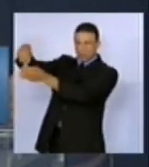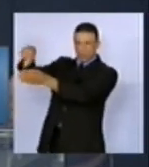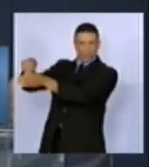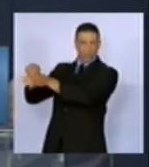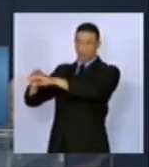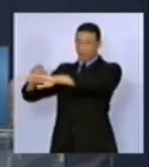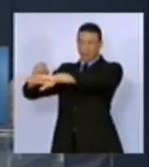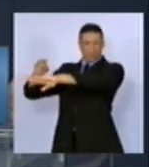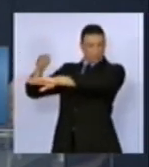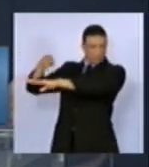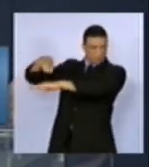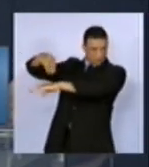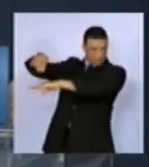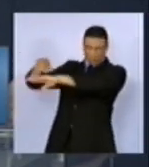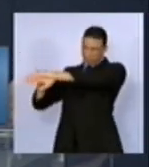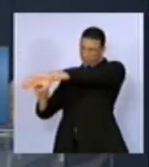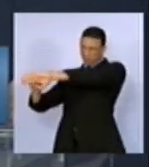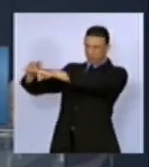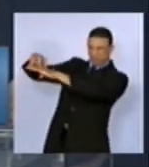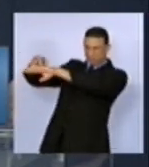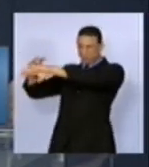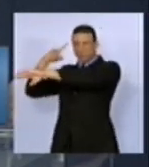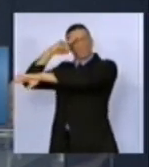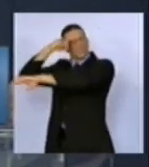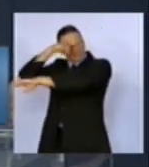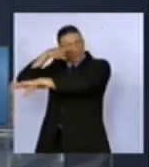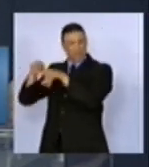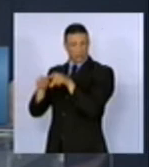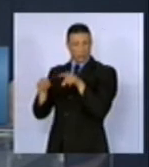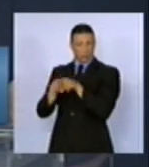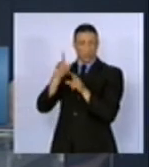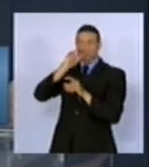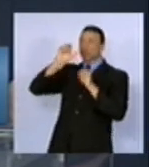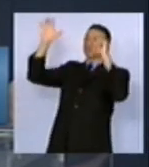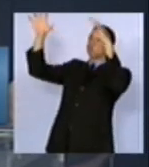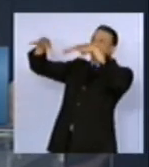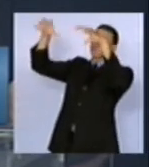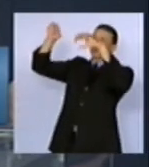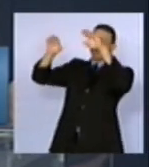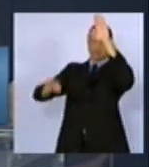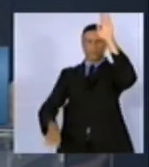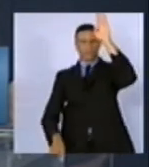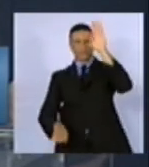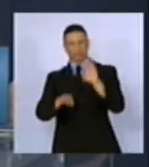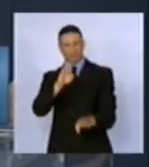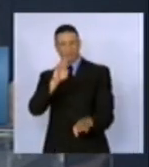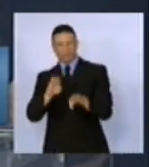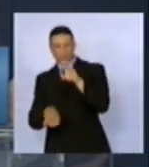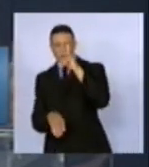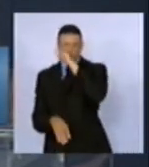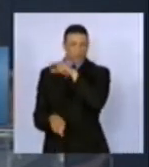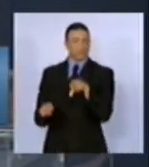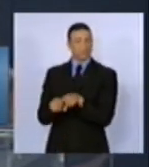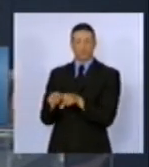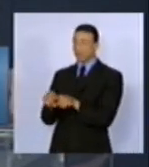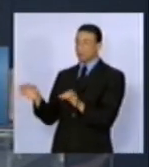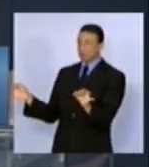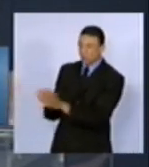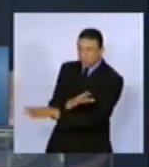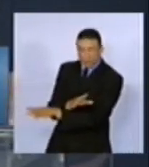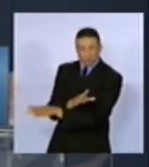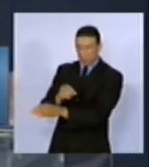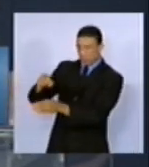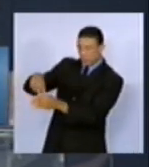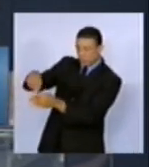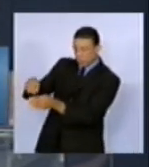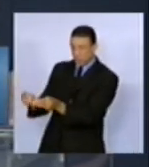lá primeira tomografia não permite depois os índices de chuvas são muito irregulares e teremos que escolher manualmente e depois colocar